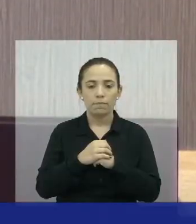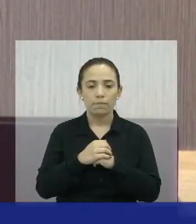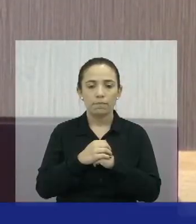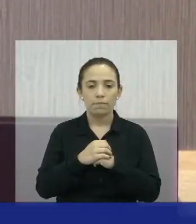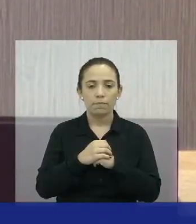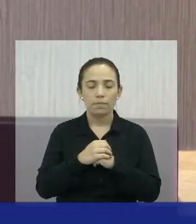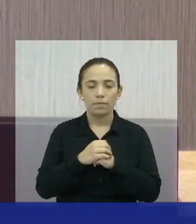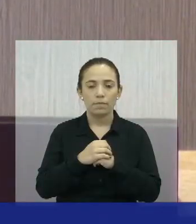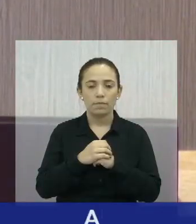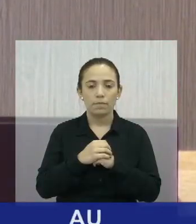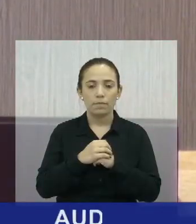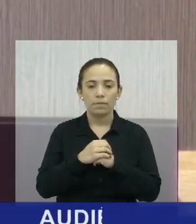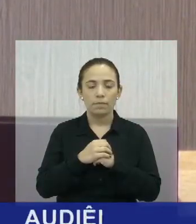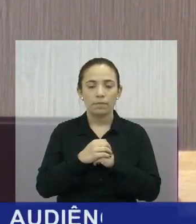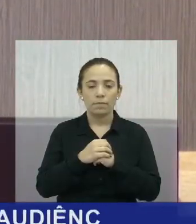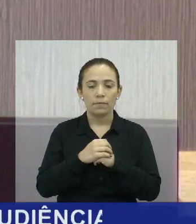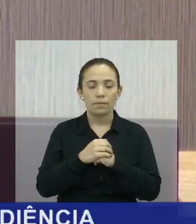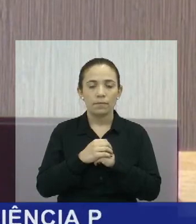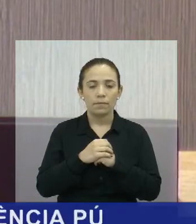Oi?